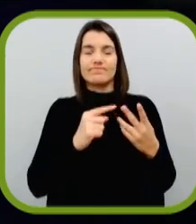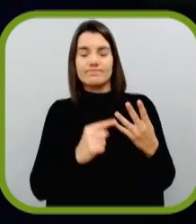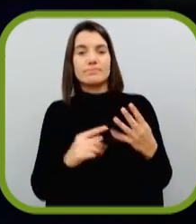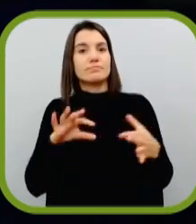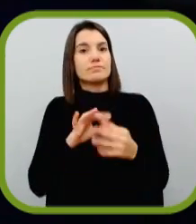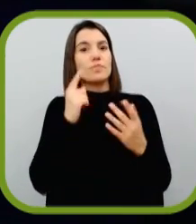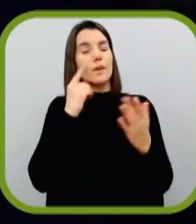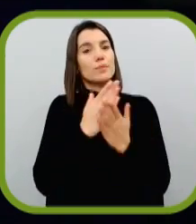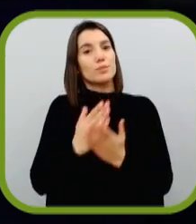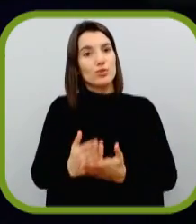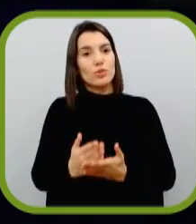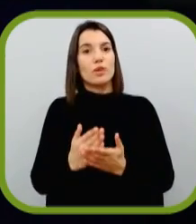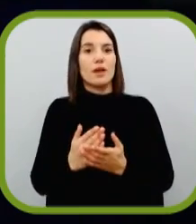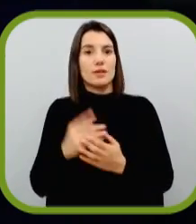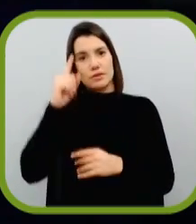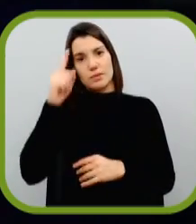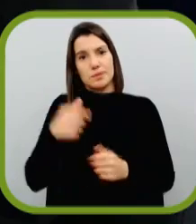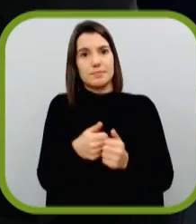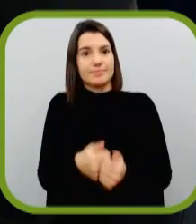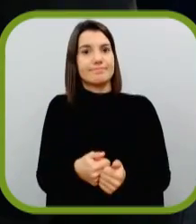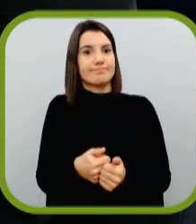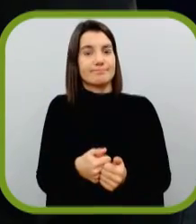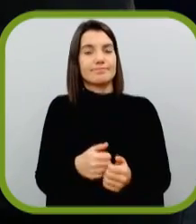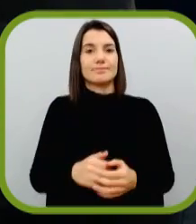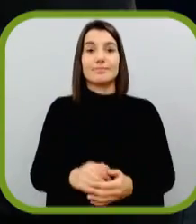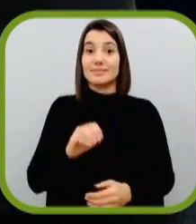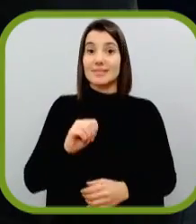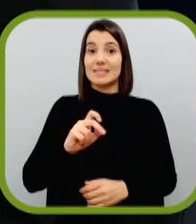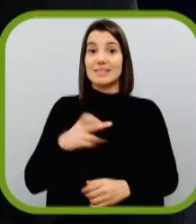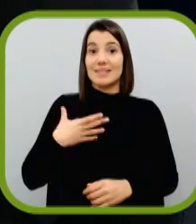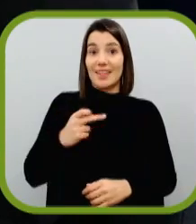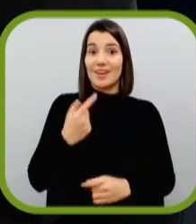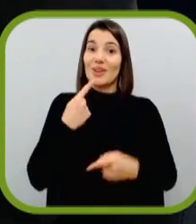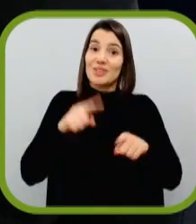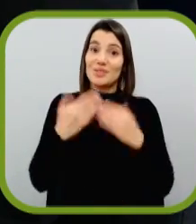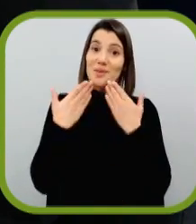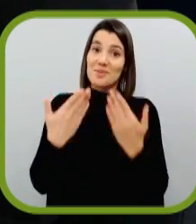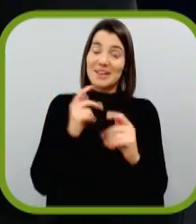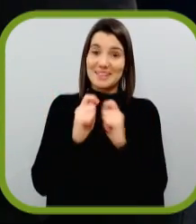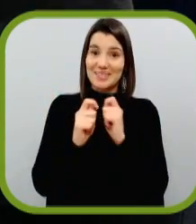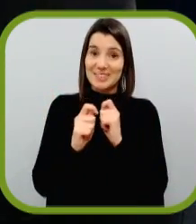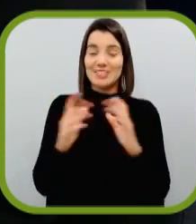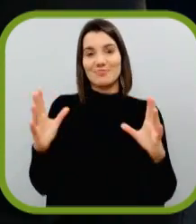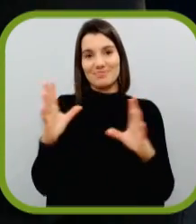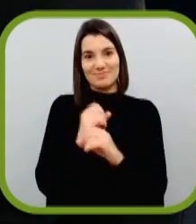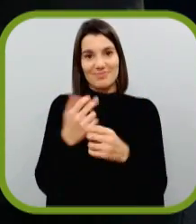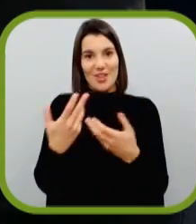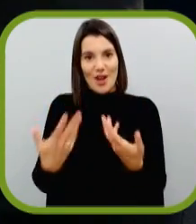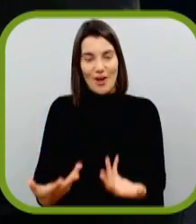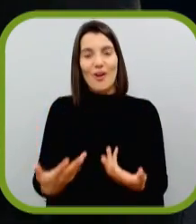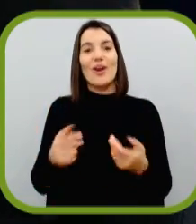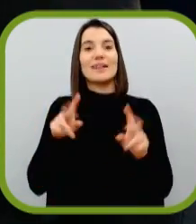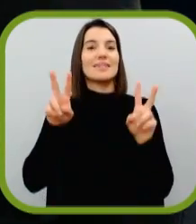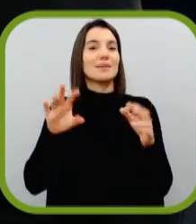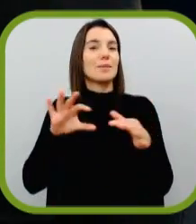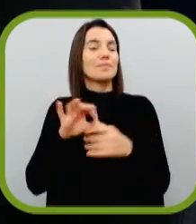são estudadas também tenham essa perspectiva. Sandra, mais uma vez, muito obrigada por esta entrevista. Terminamos assim um